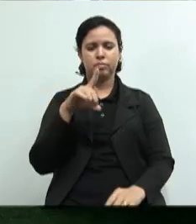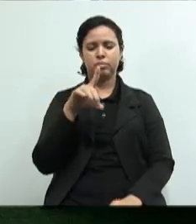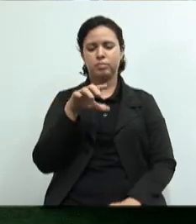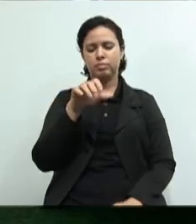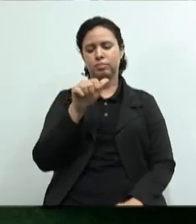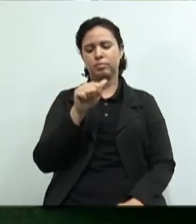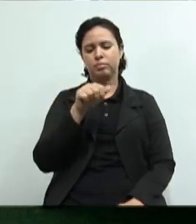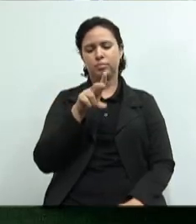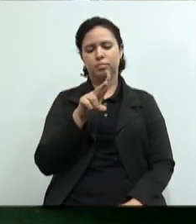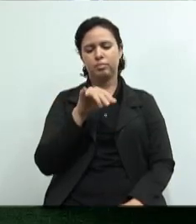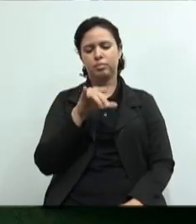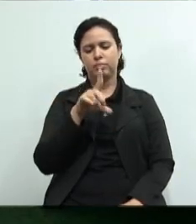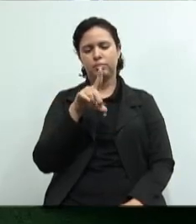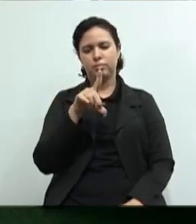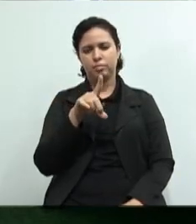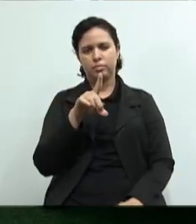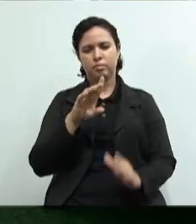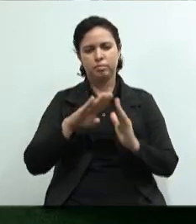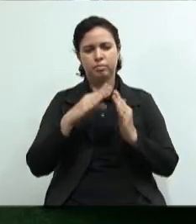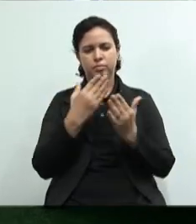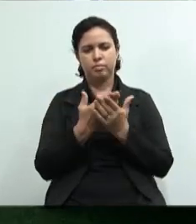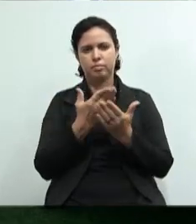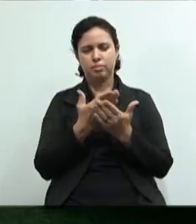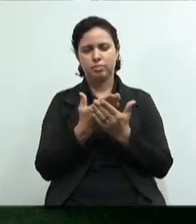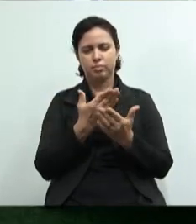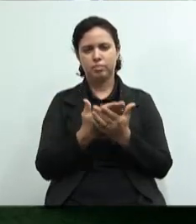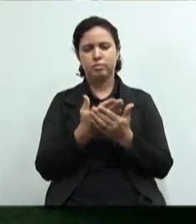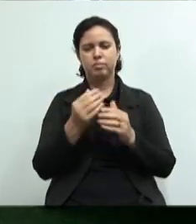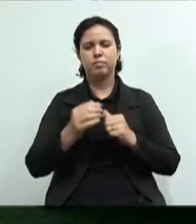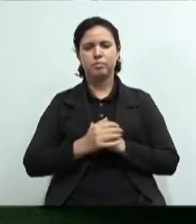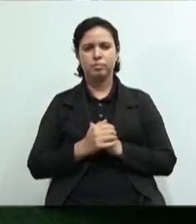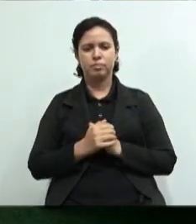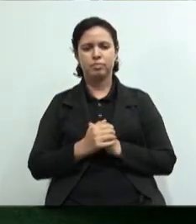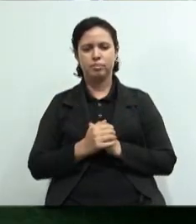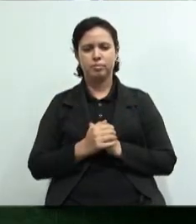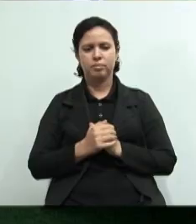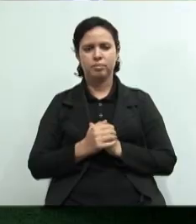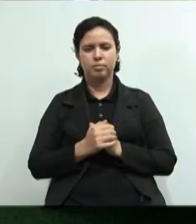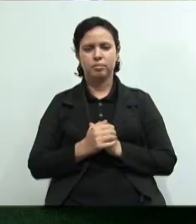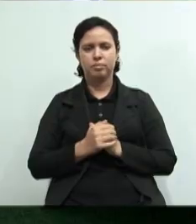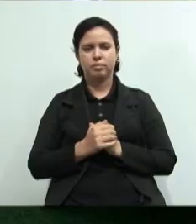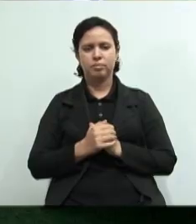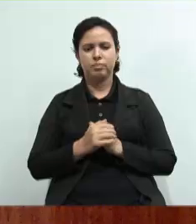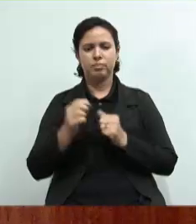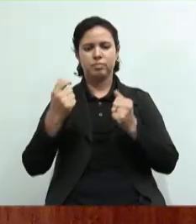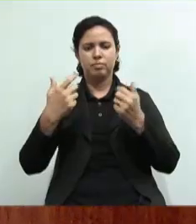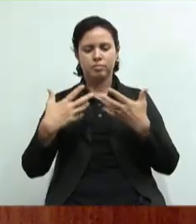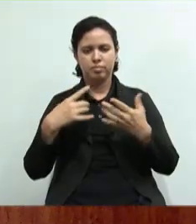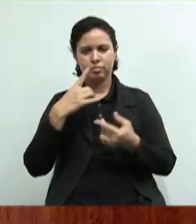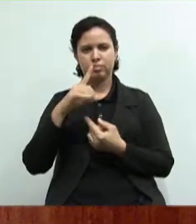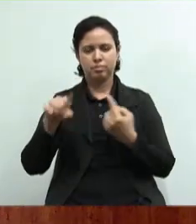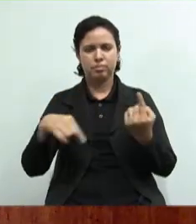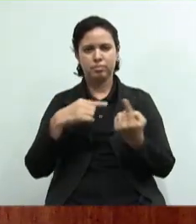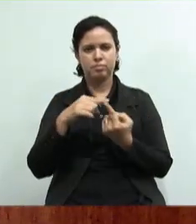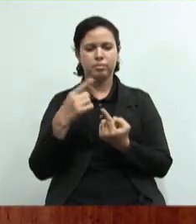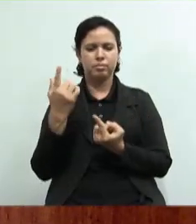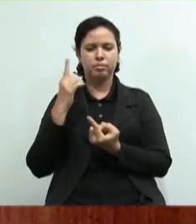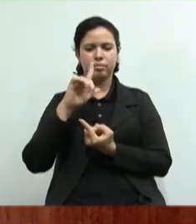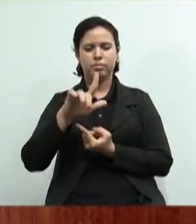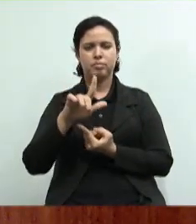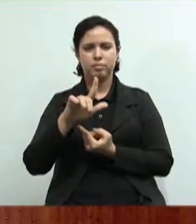também, da escola Campos Salles. Complementando o outro. Ele diz que o objetivo de alcançar...